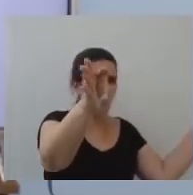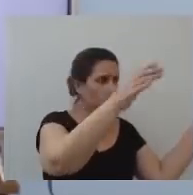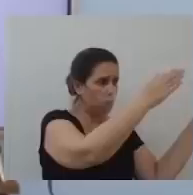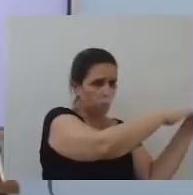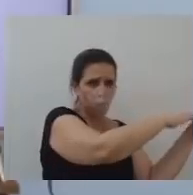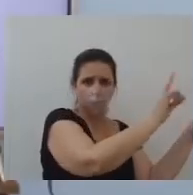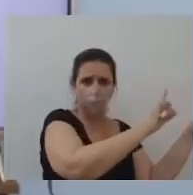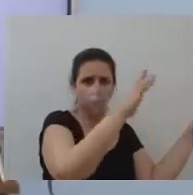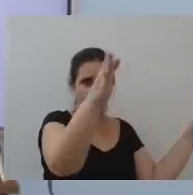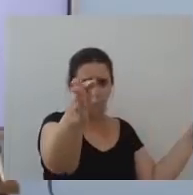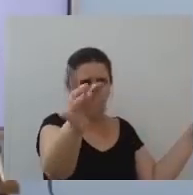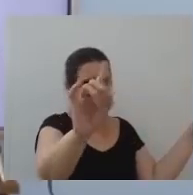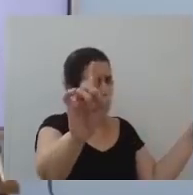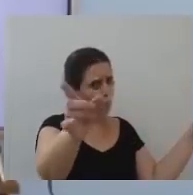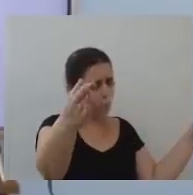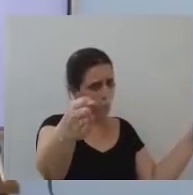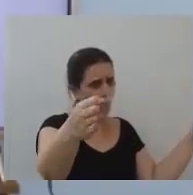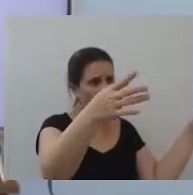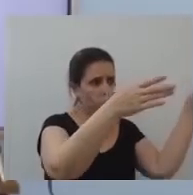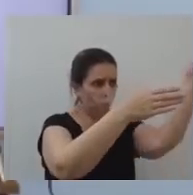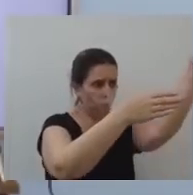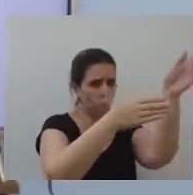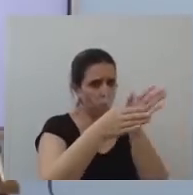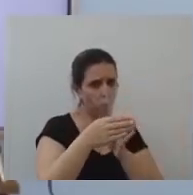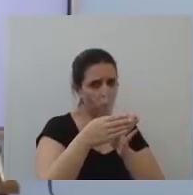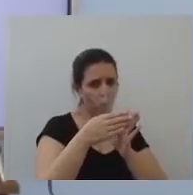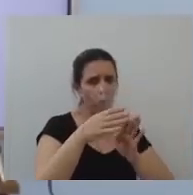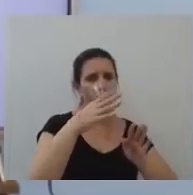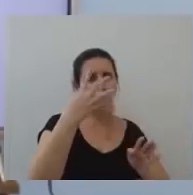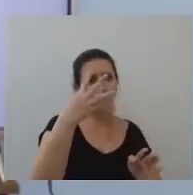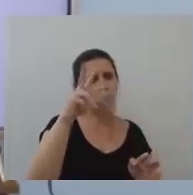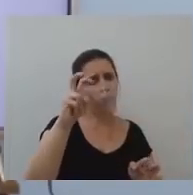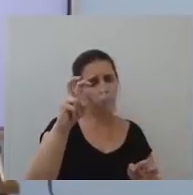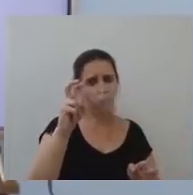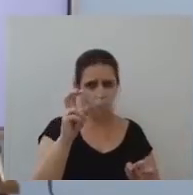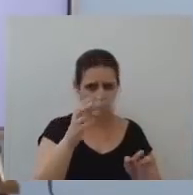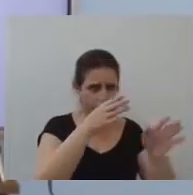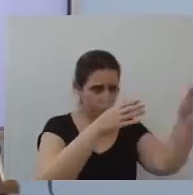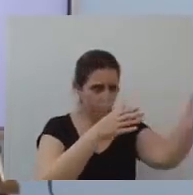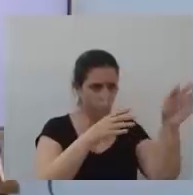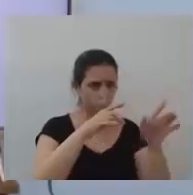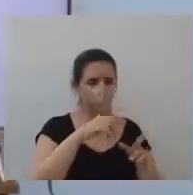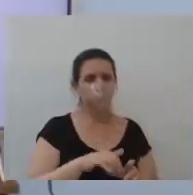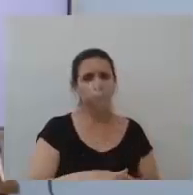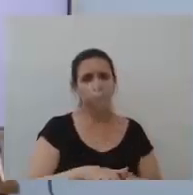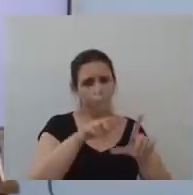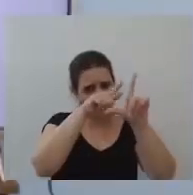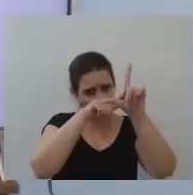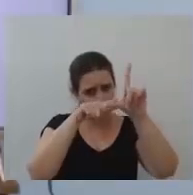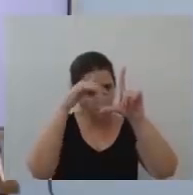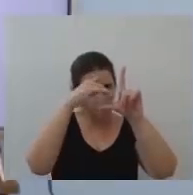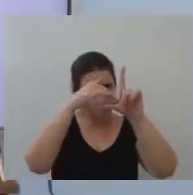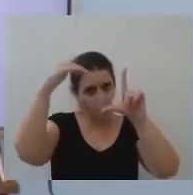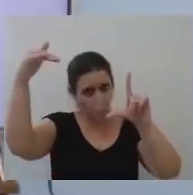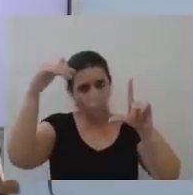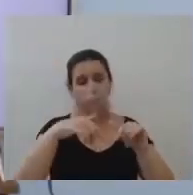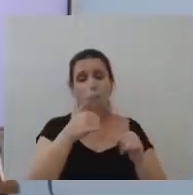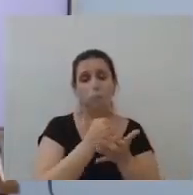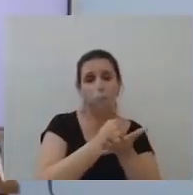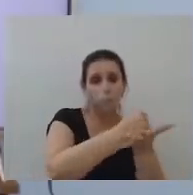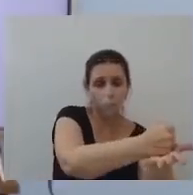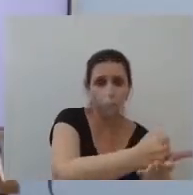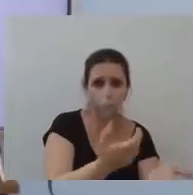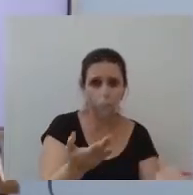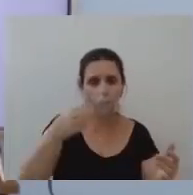aqui, certo? Ele vai estar posicionado no ângulo de 45 graus. Ele ajuda sobremaneira nessa